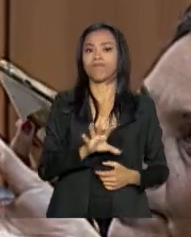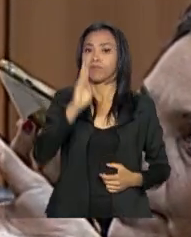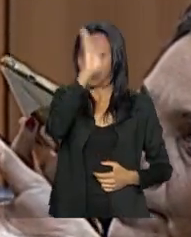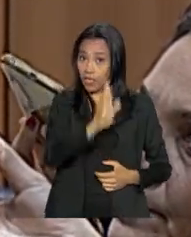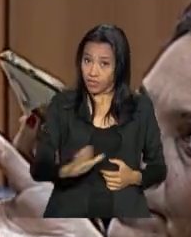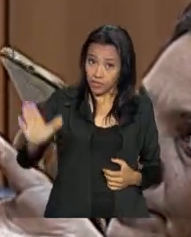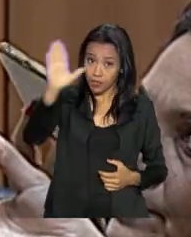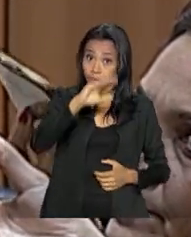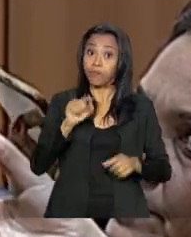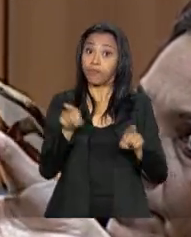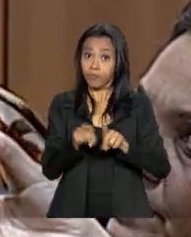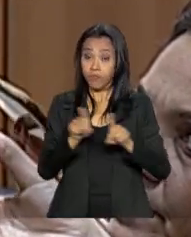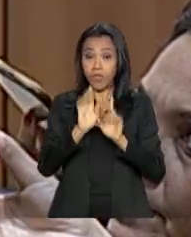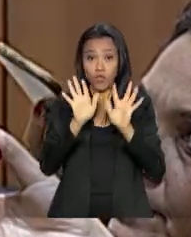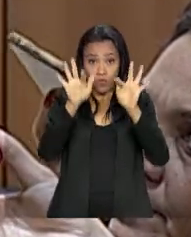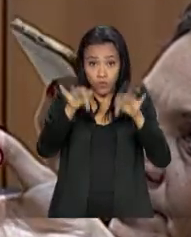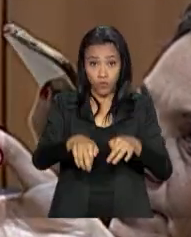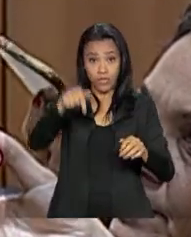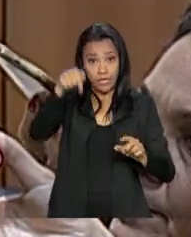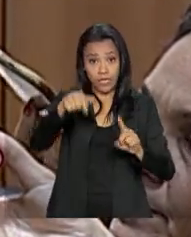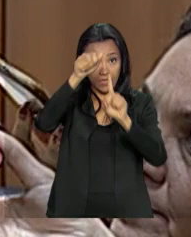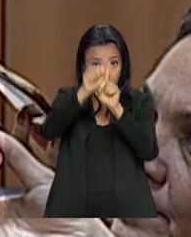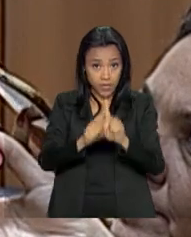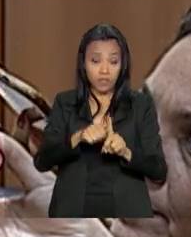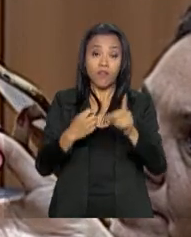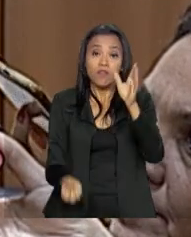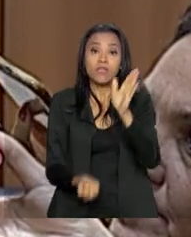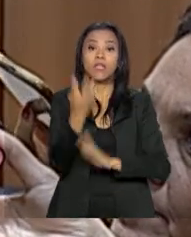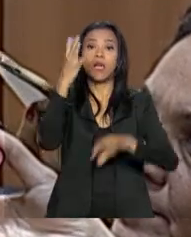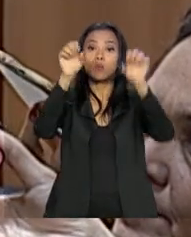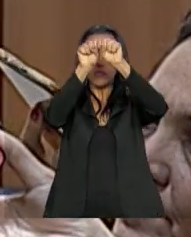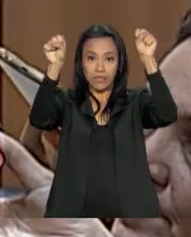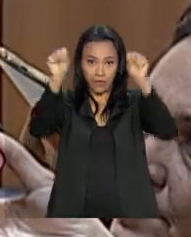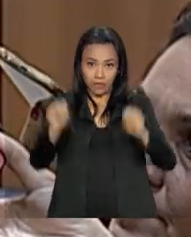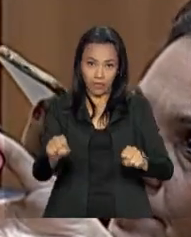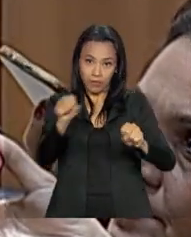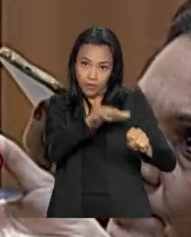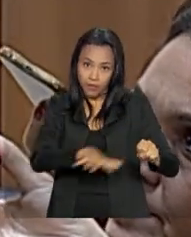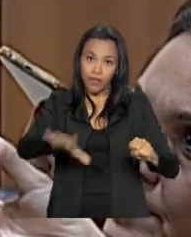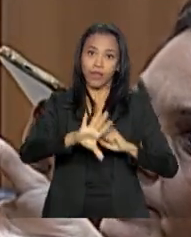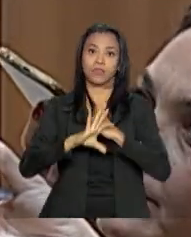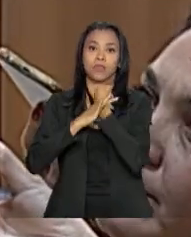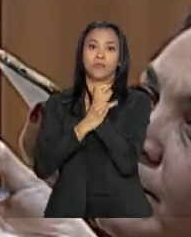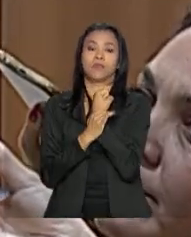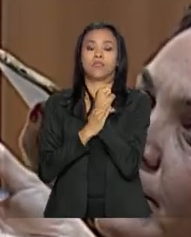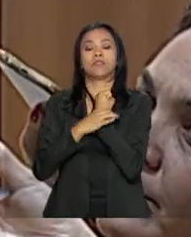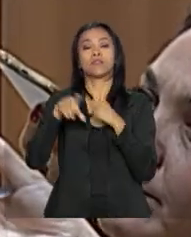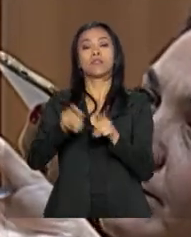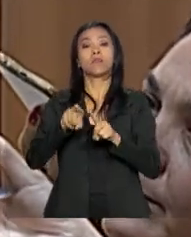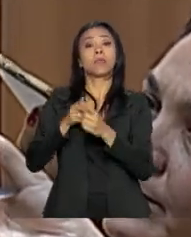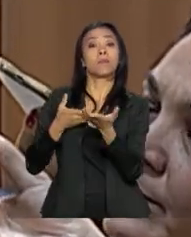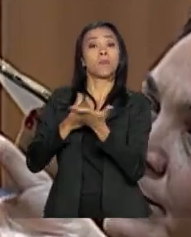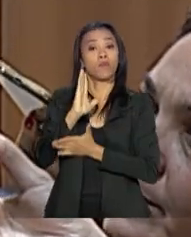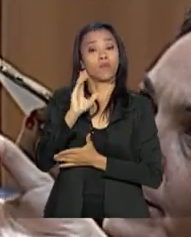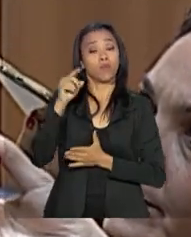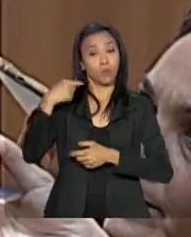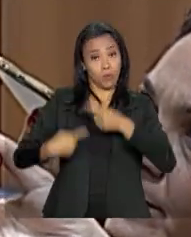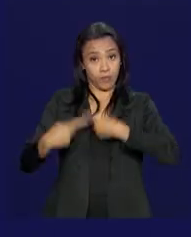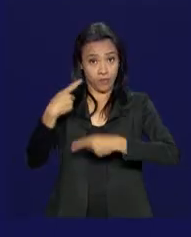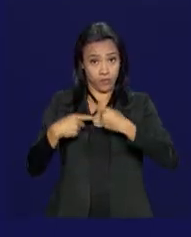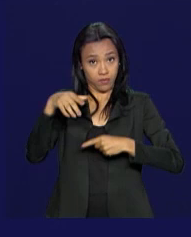deste mês nós estaremos implantando o susp sistema unificado de segurança pública e aprovando uma política nacional de segurança